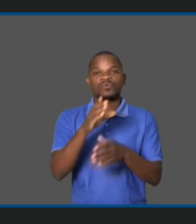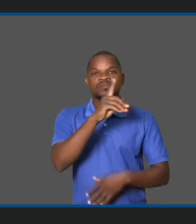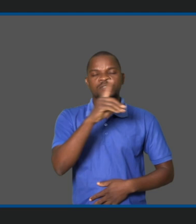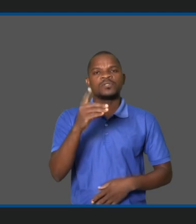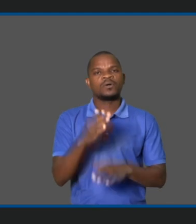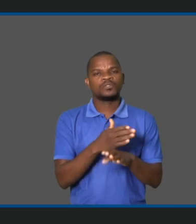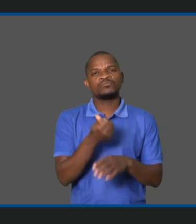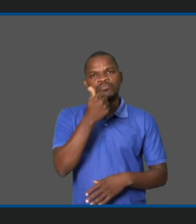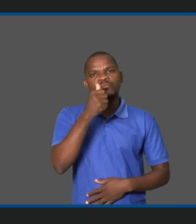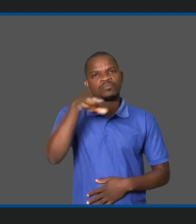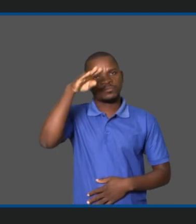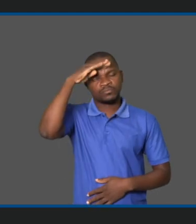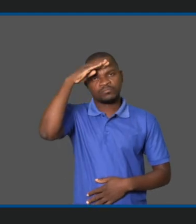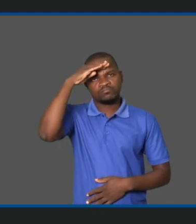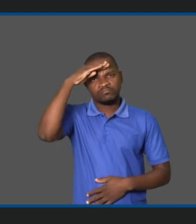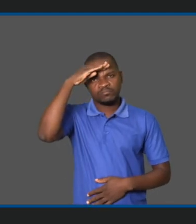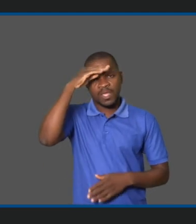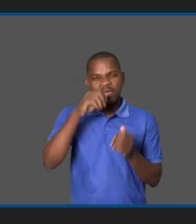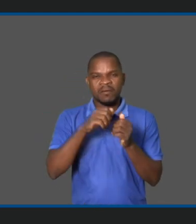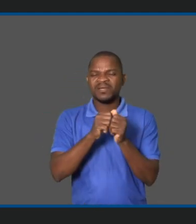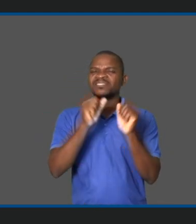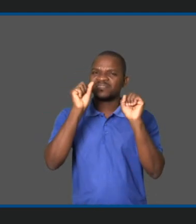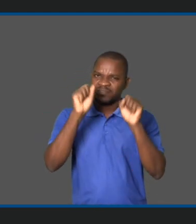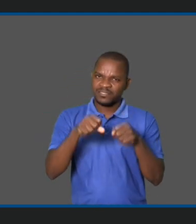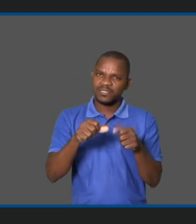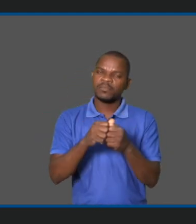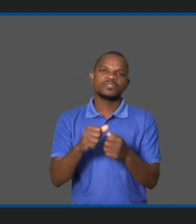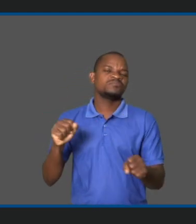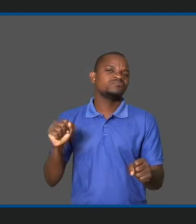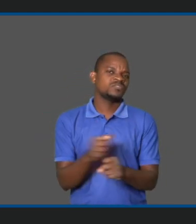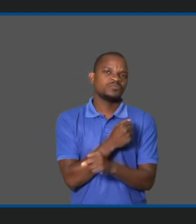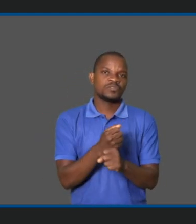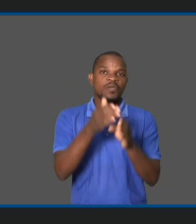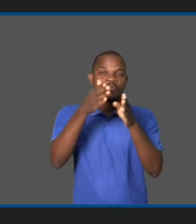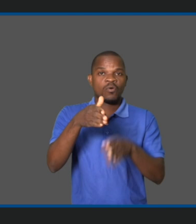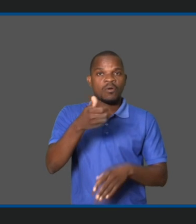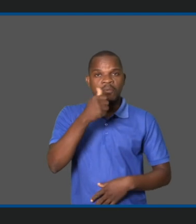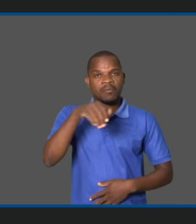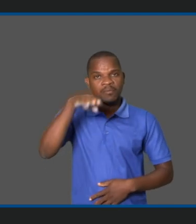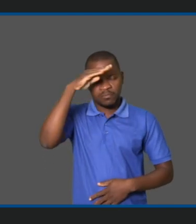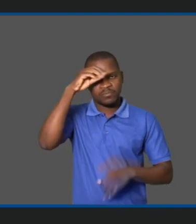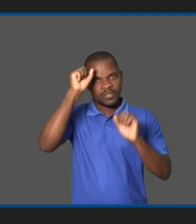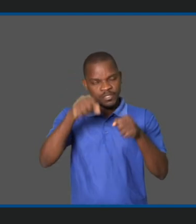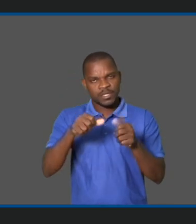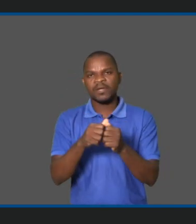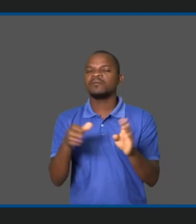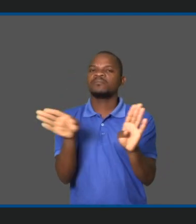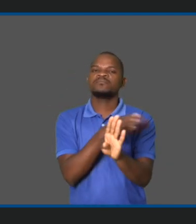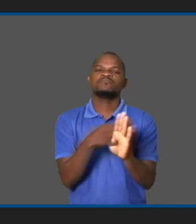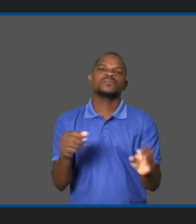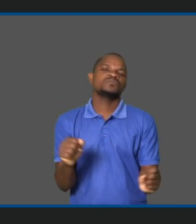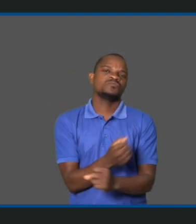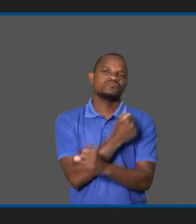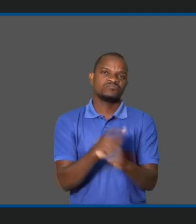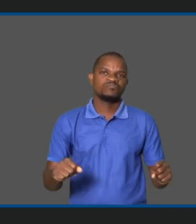agente poder agredir, como estava a dizer o doutor, ele tem todos os instrumentos para poder deter aquela